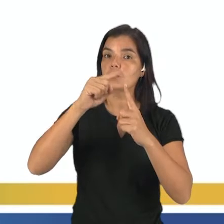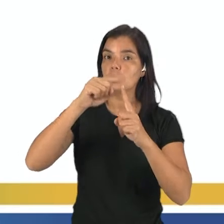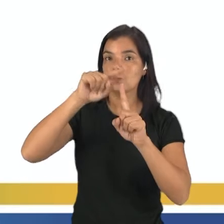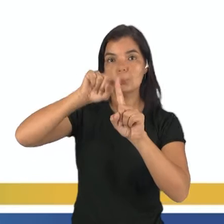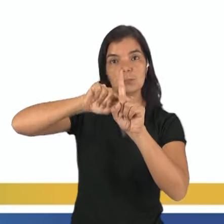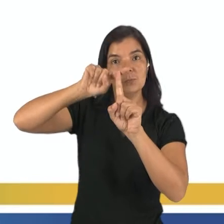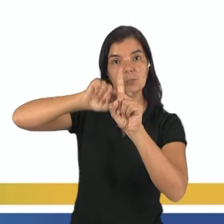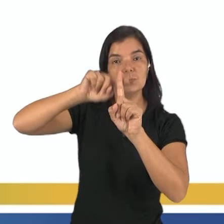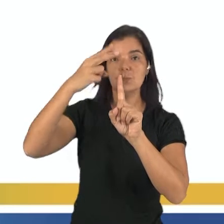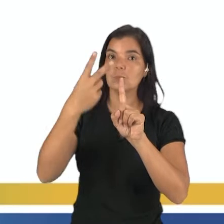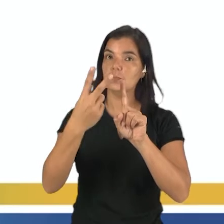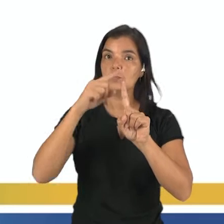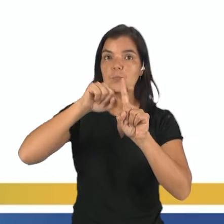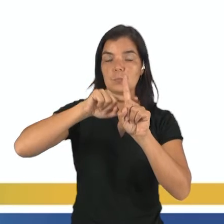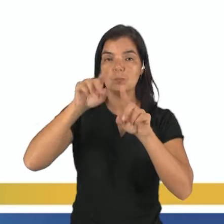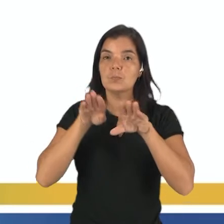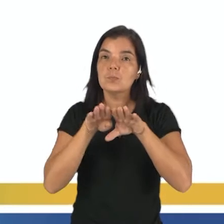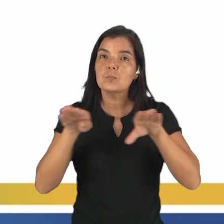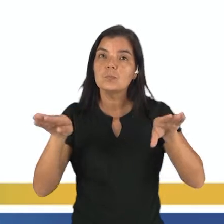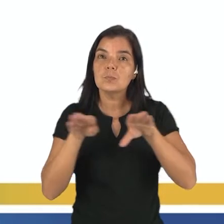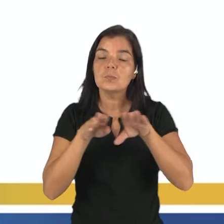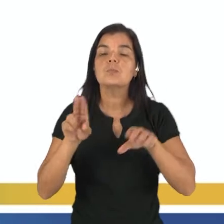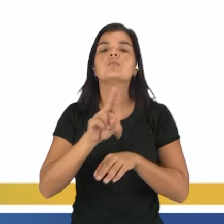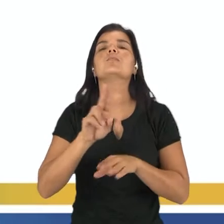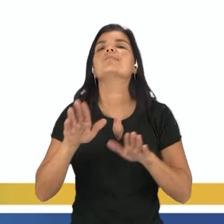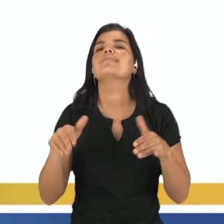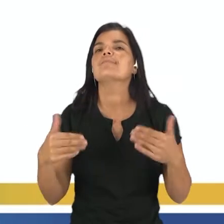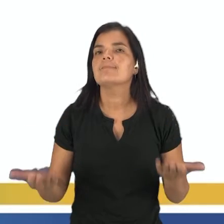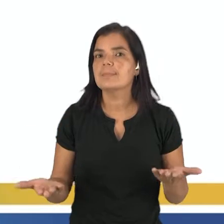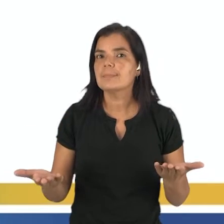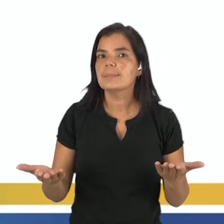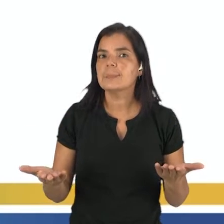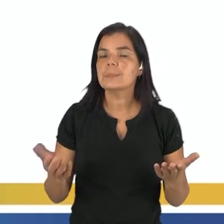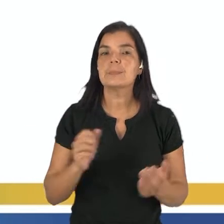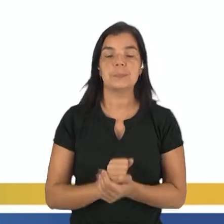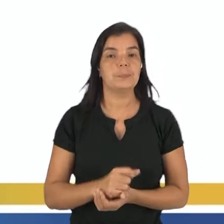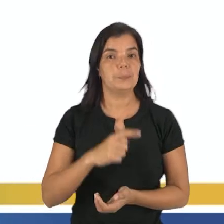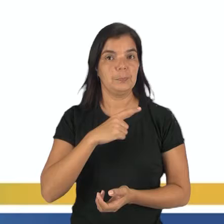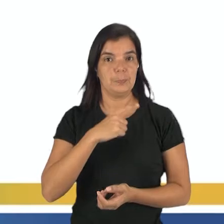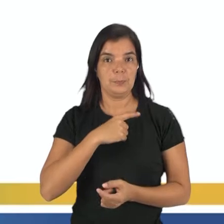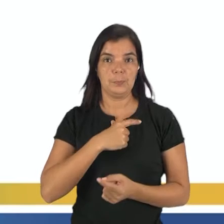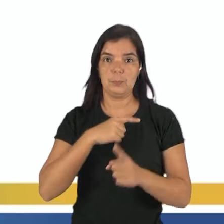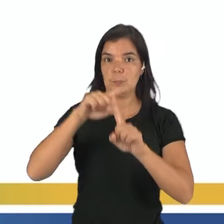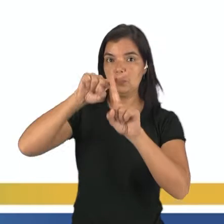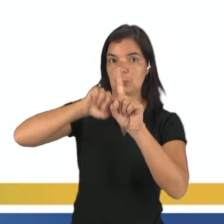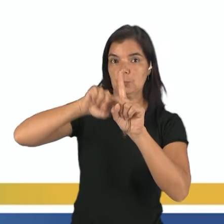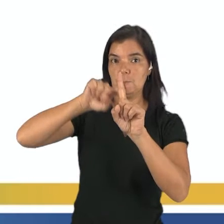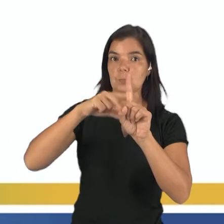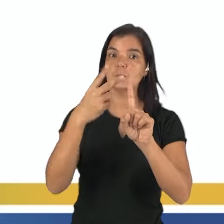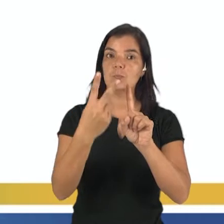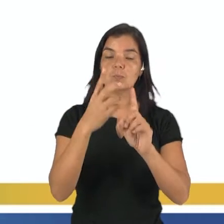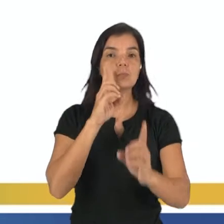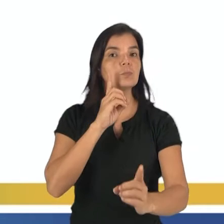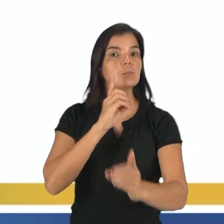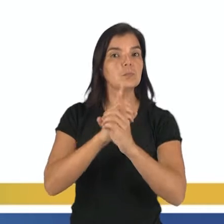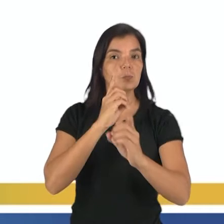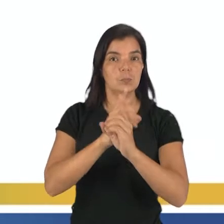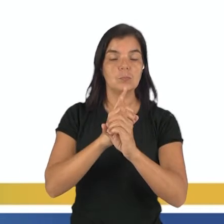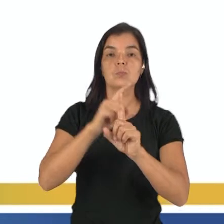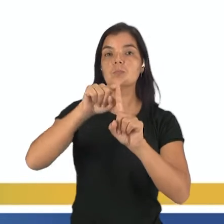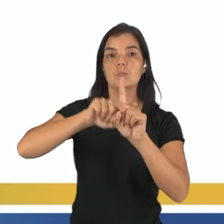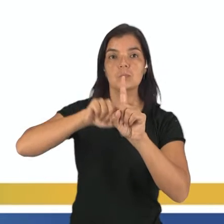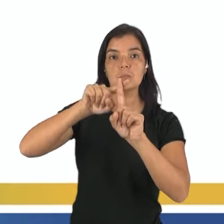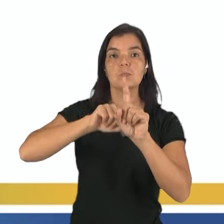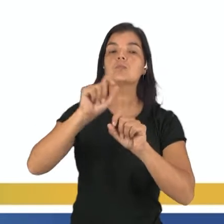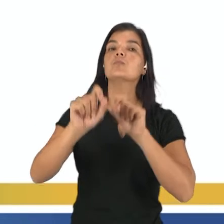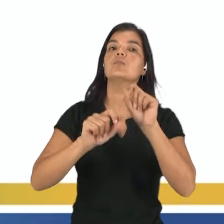duas faces em um sólido chama-se... Então, se eu tenho duas faces, elas se encontram, essa linha de